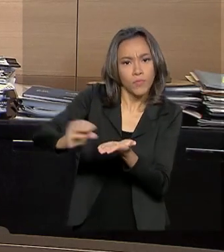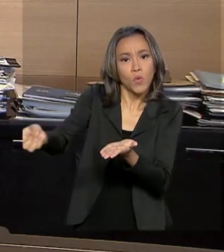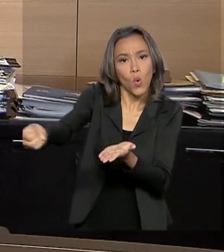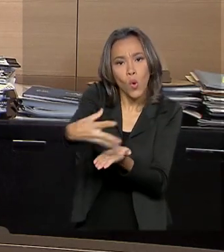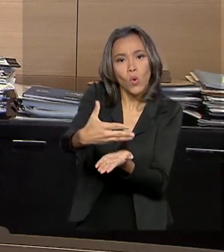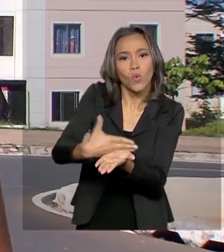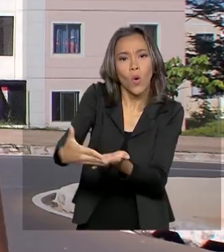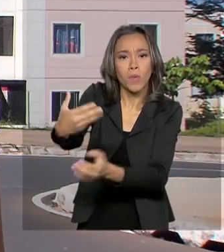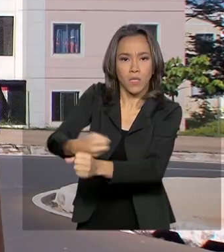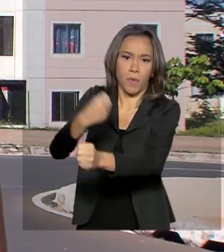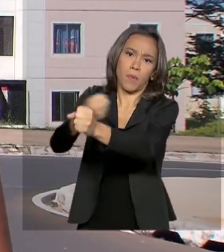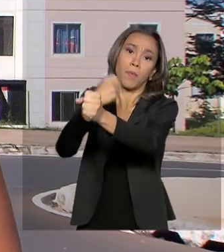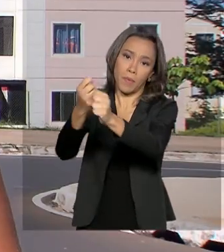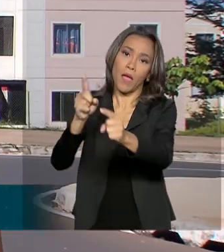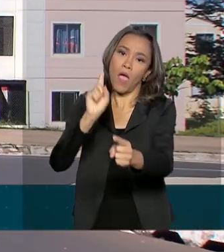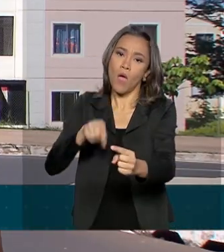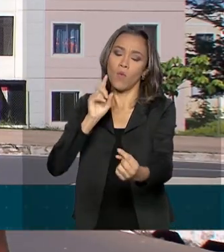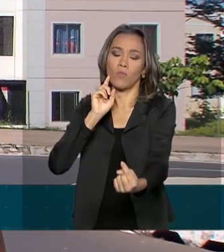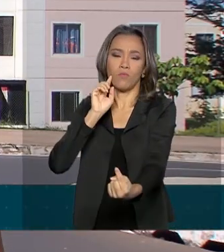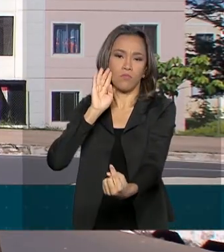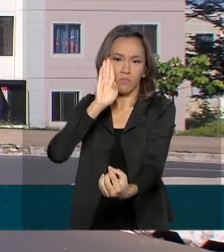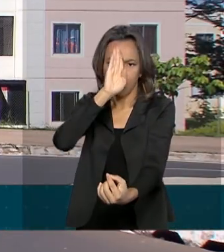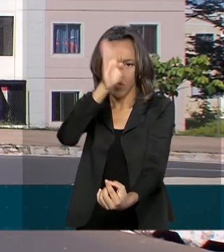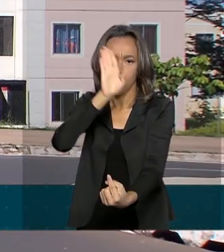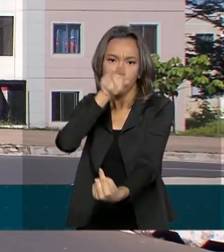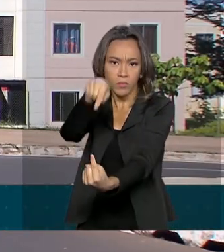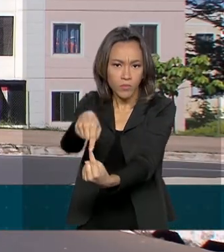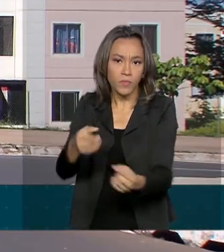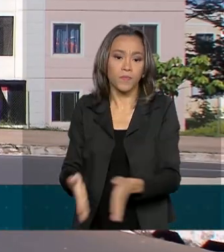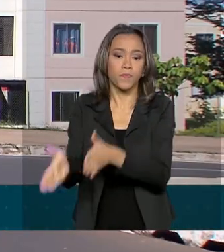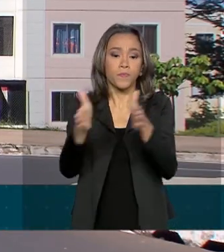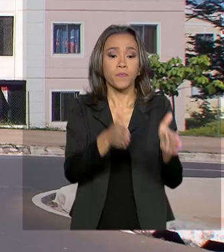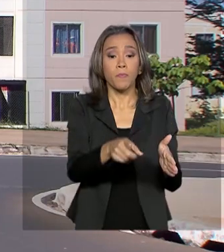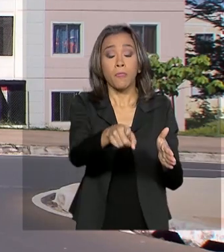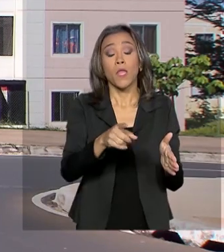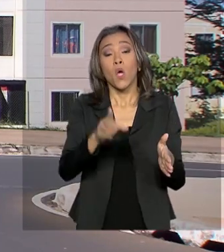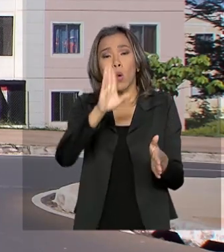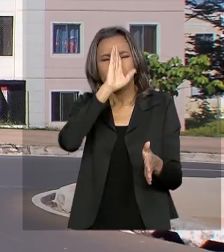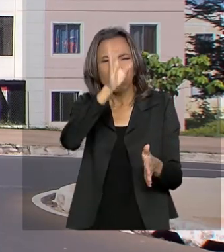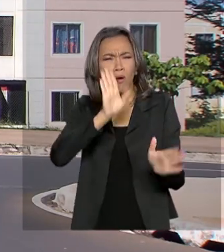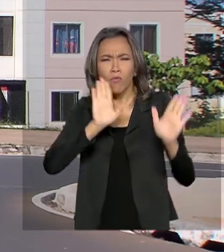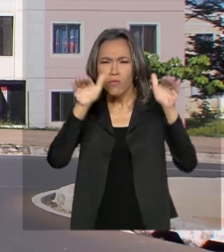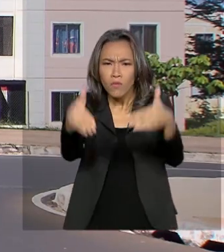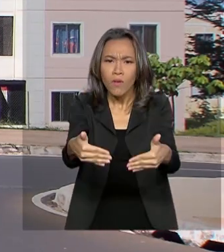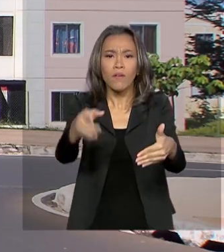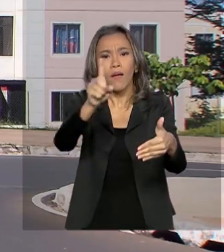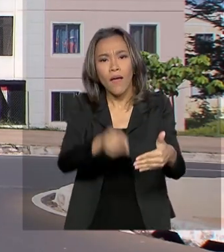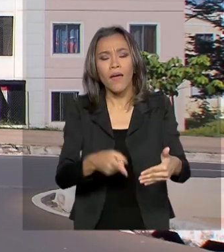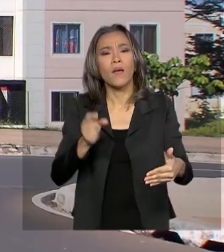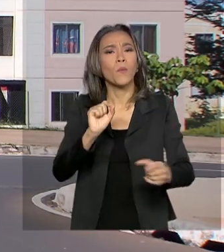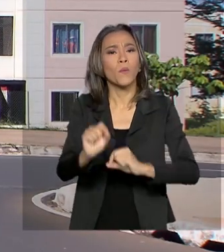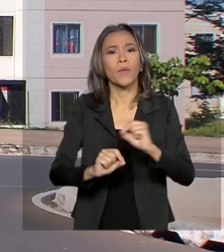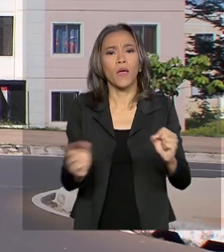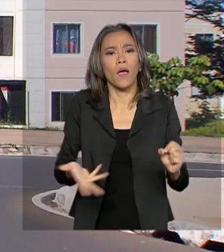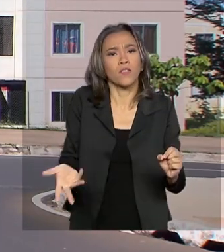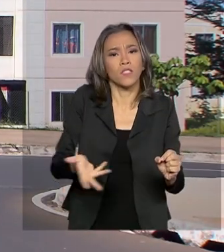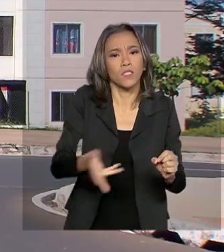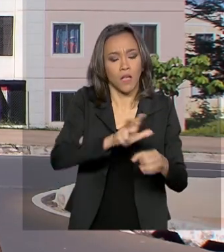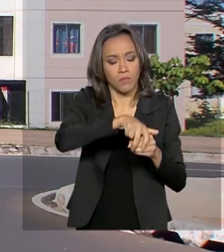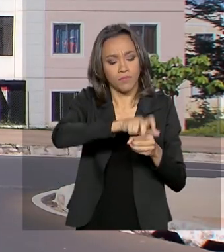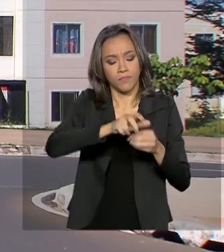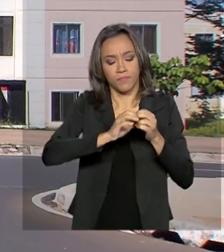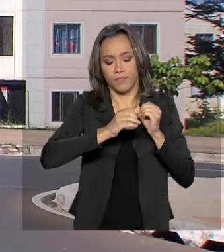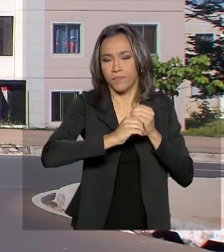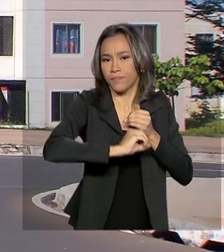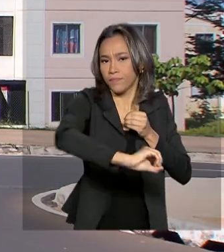o objetivo principal. Entre tantos projetos, uma das prioridades para este ano é agilizar obras de saneamento e